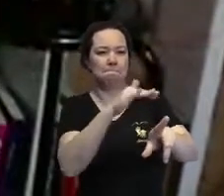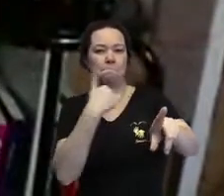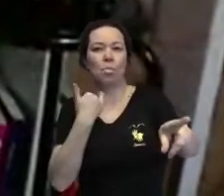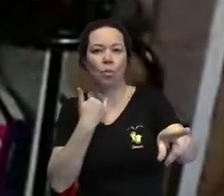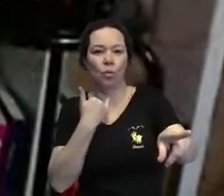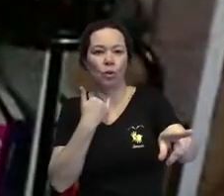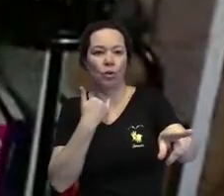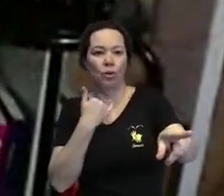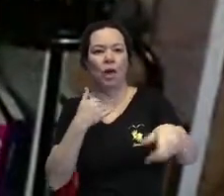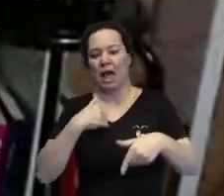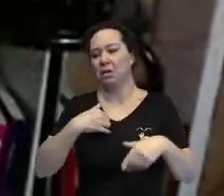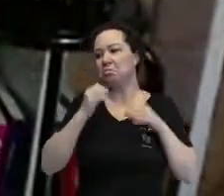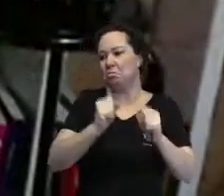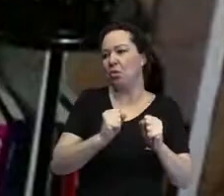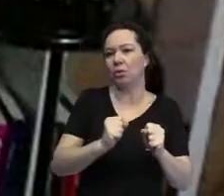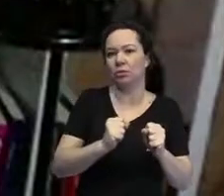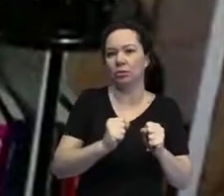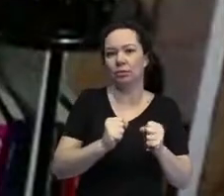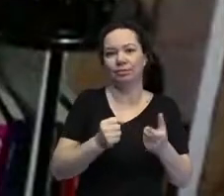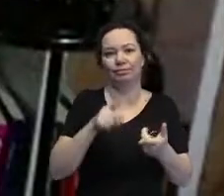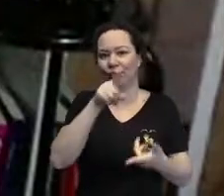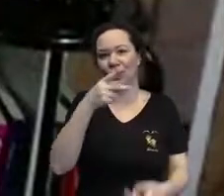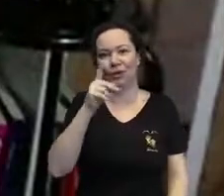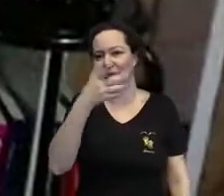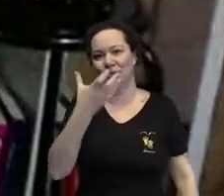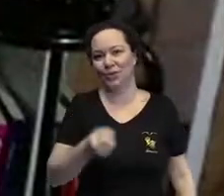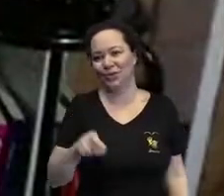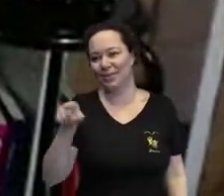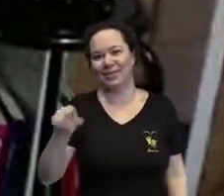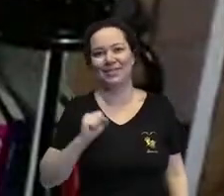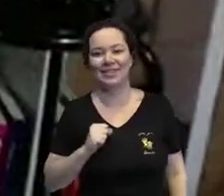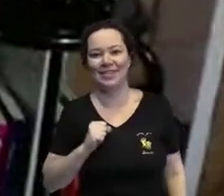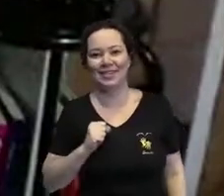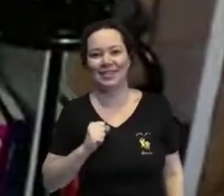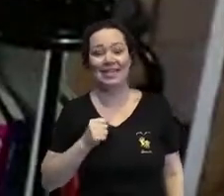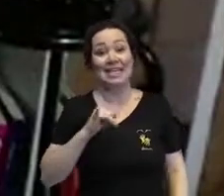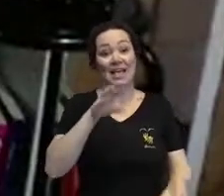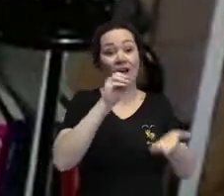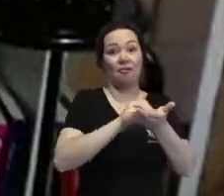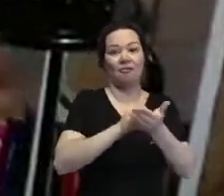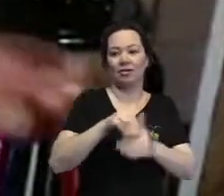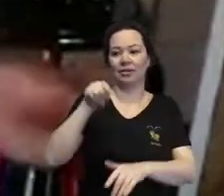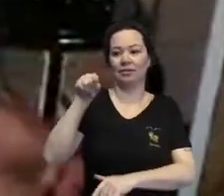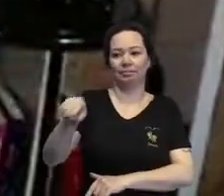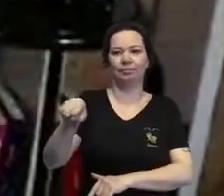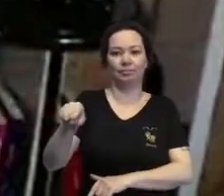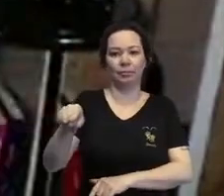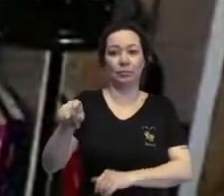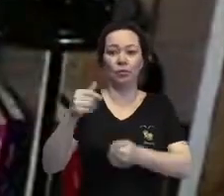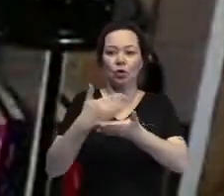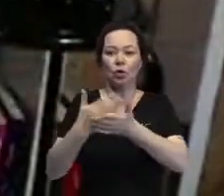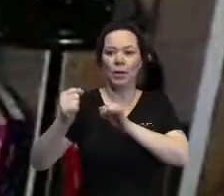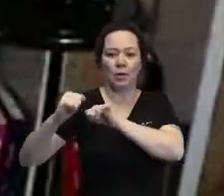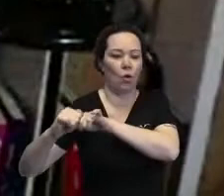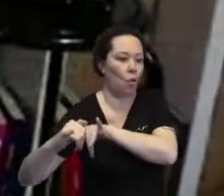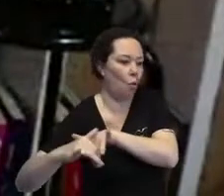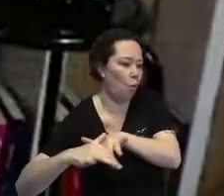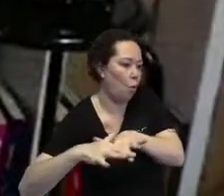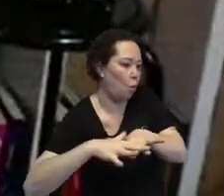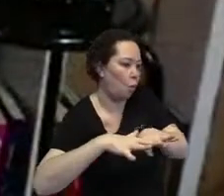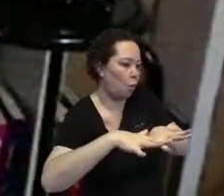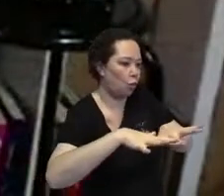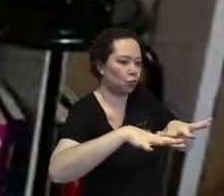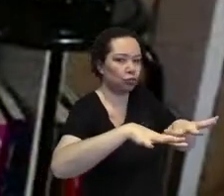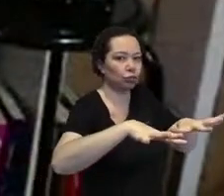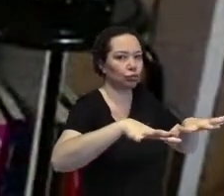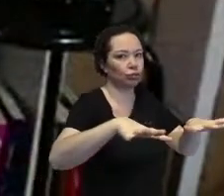sendo solidário. Quando a falta de solidariedade se ramifica, cria raízes